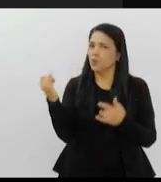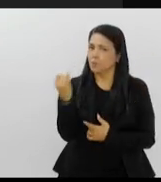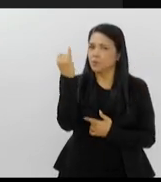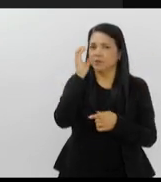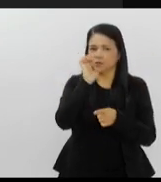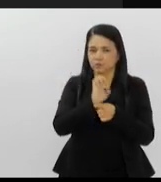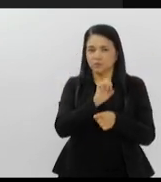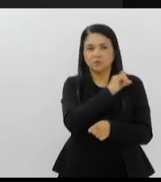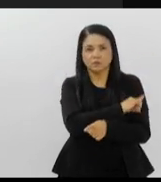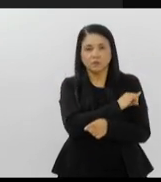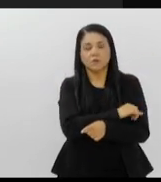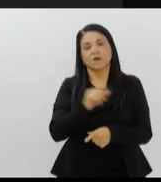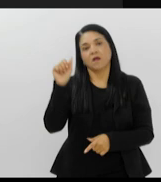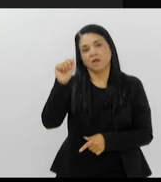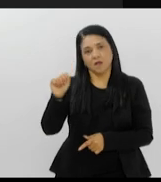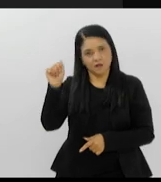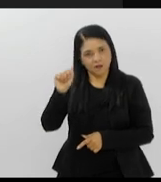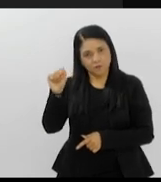que é Araruama. Então,